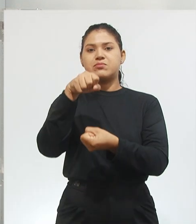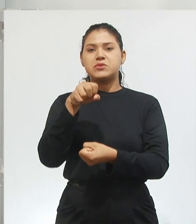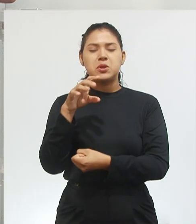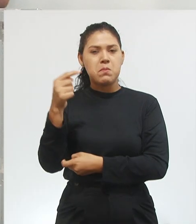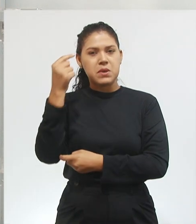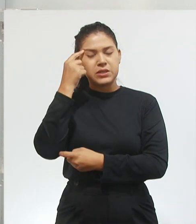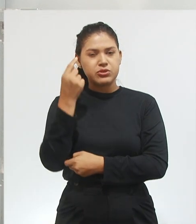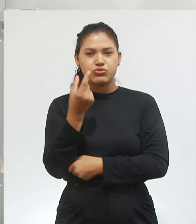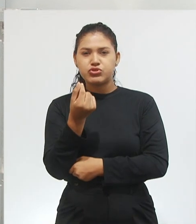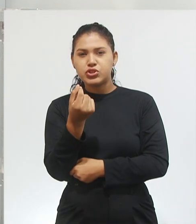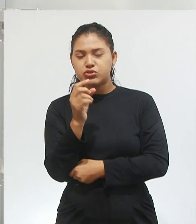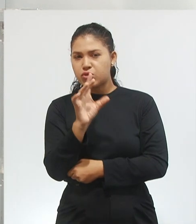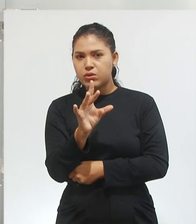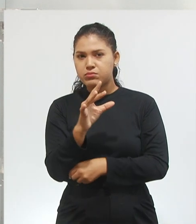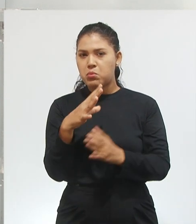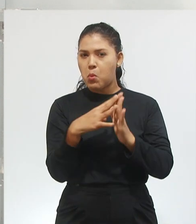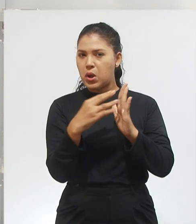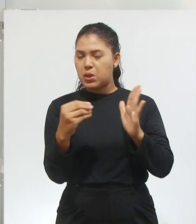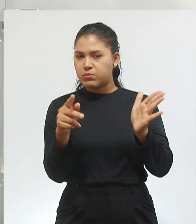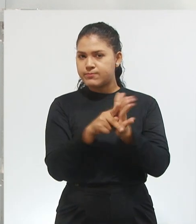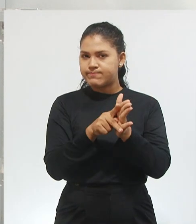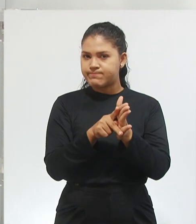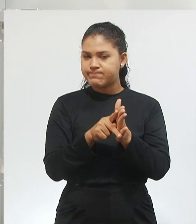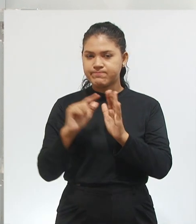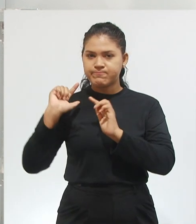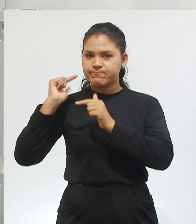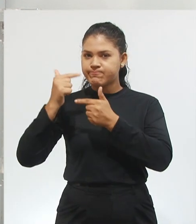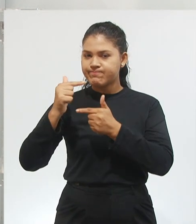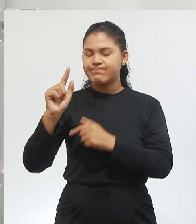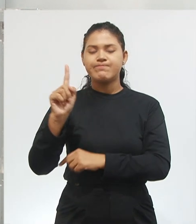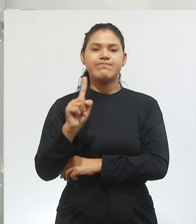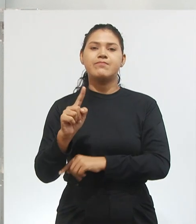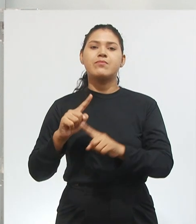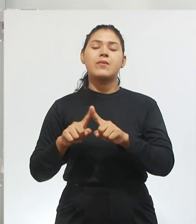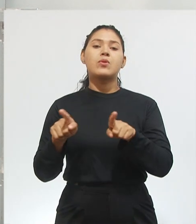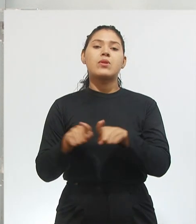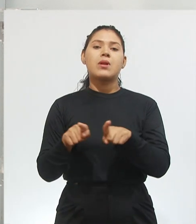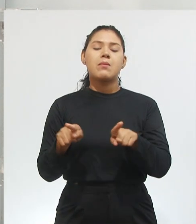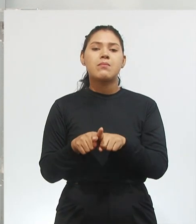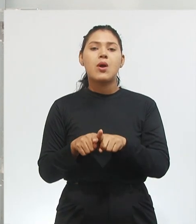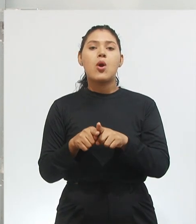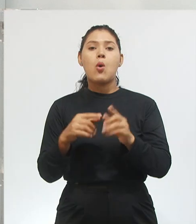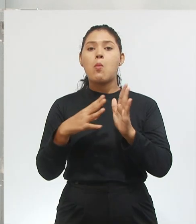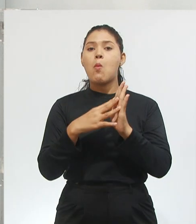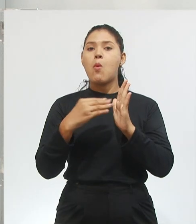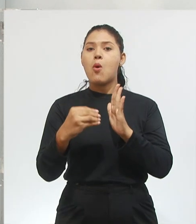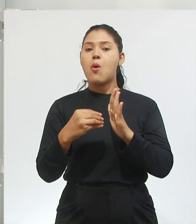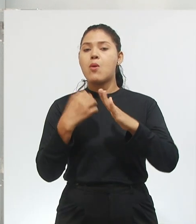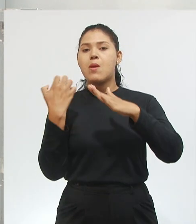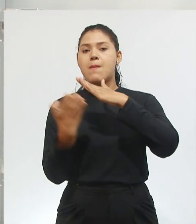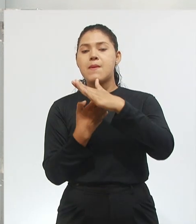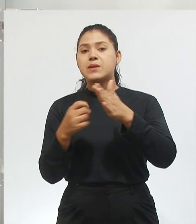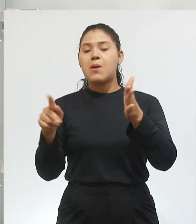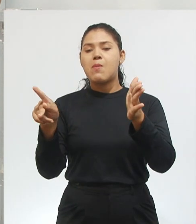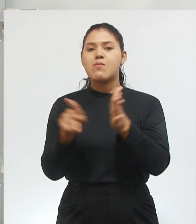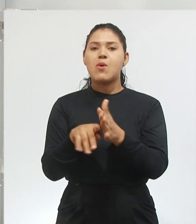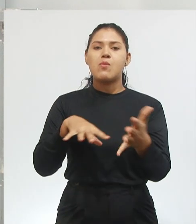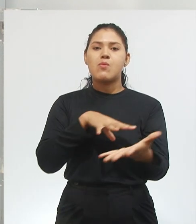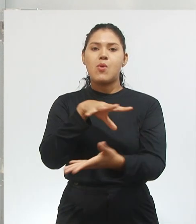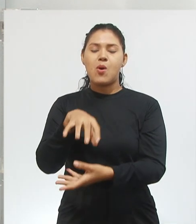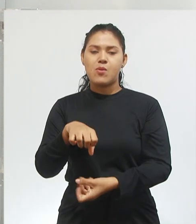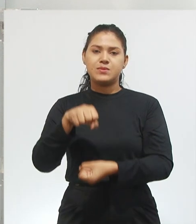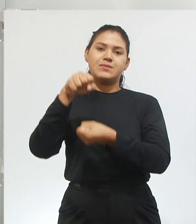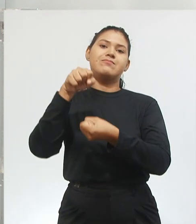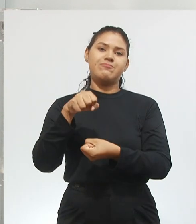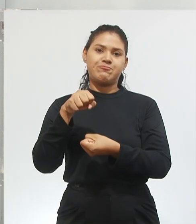como modelo de negócio tradicional mas como modelo de negócio sustentável e isso começa a abrilhantar os meus olhos a